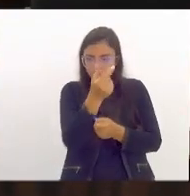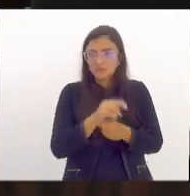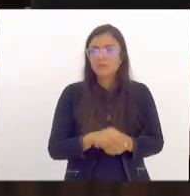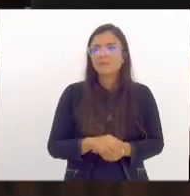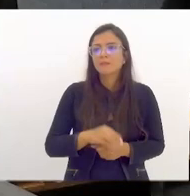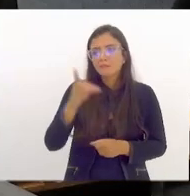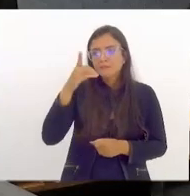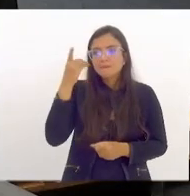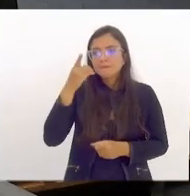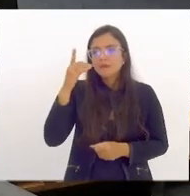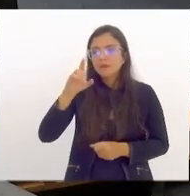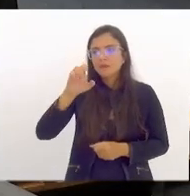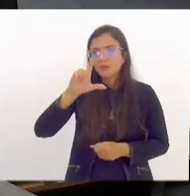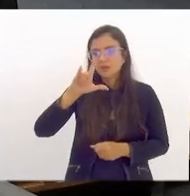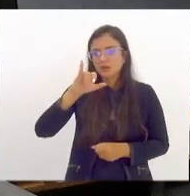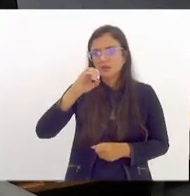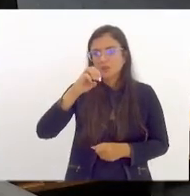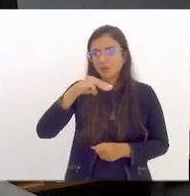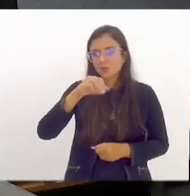Coelho.